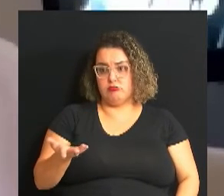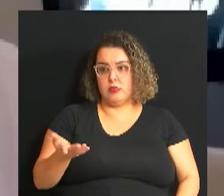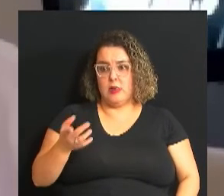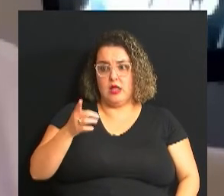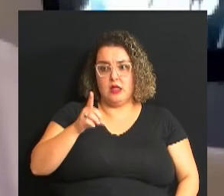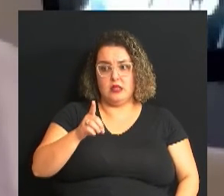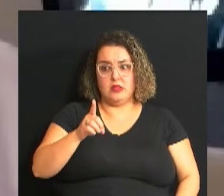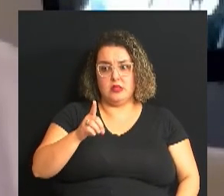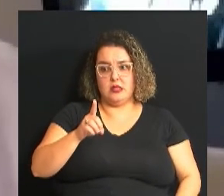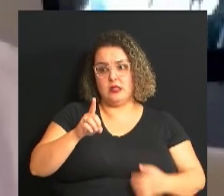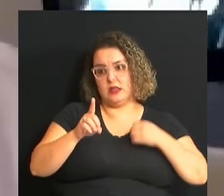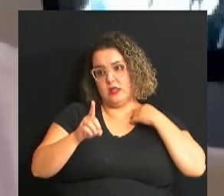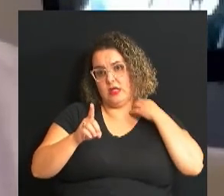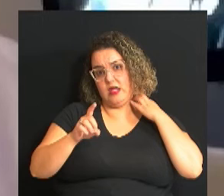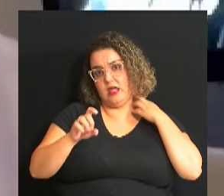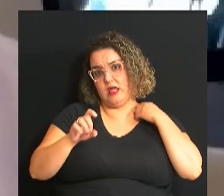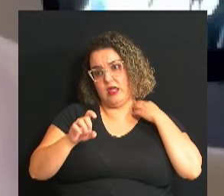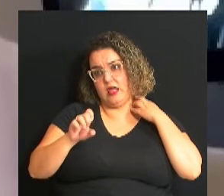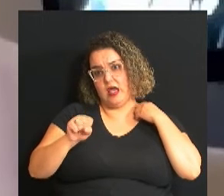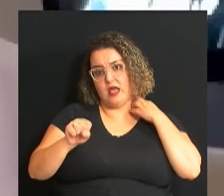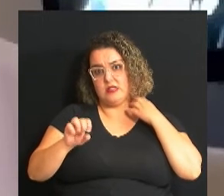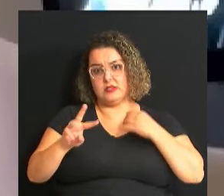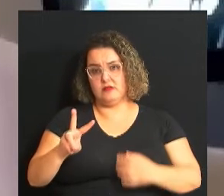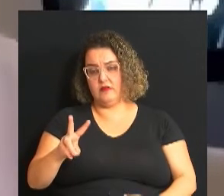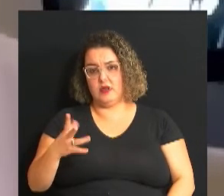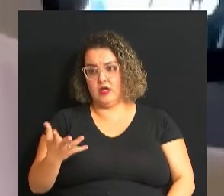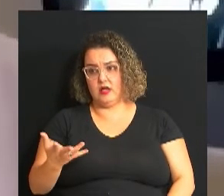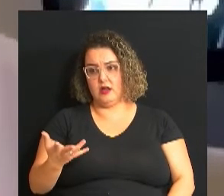né? As doenças sexualmente transmissíveis. Porque isso